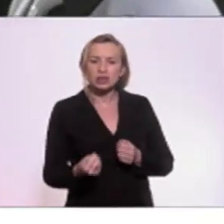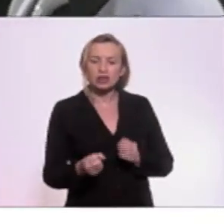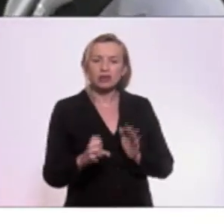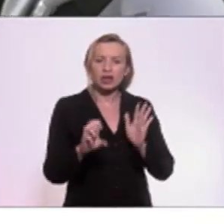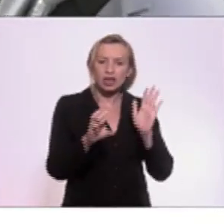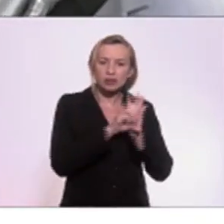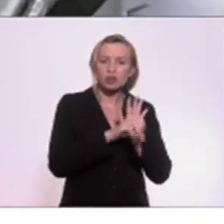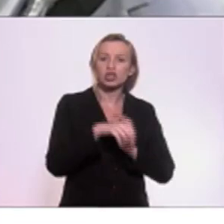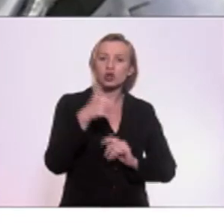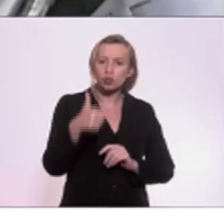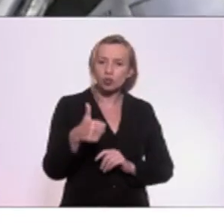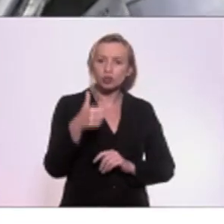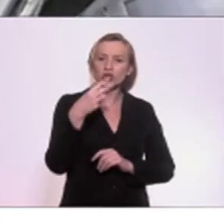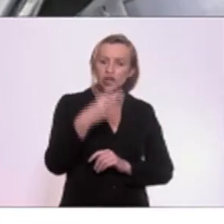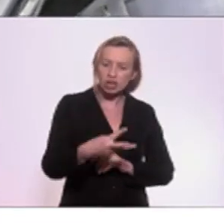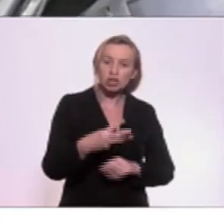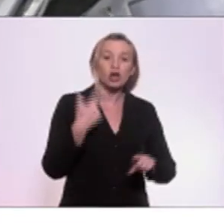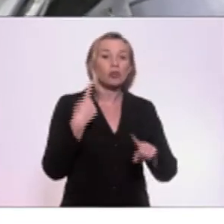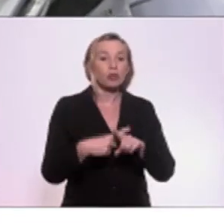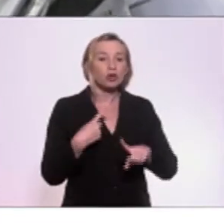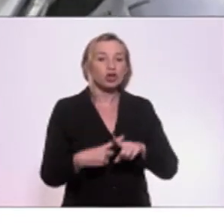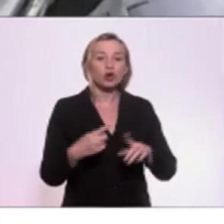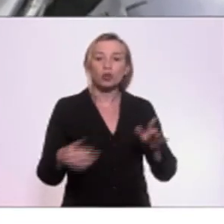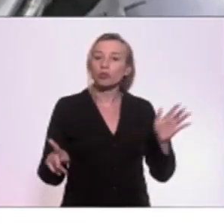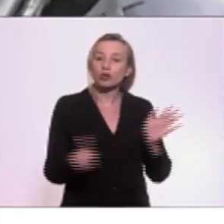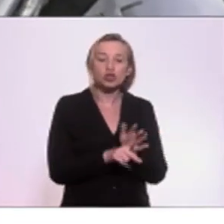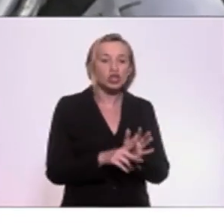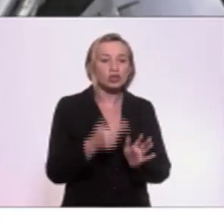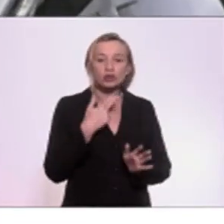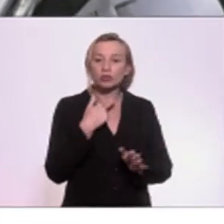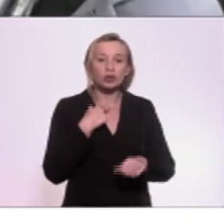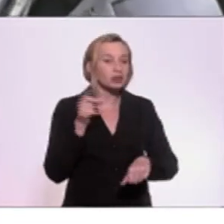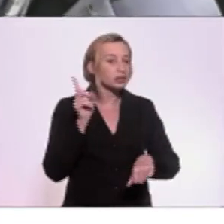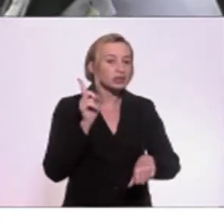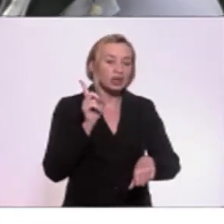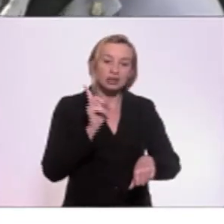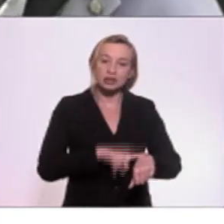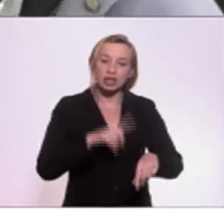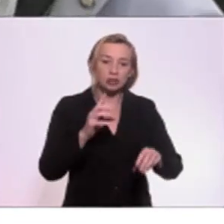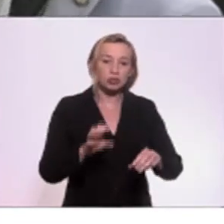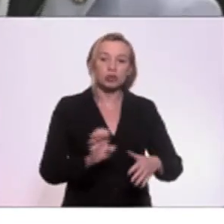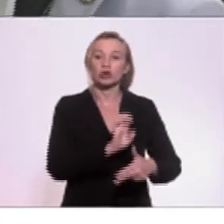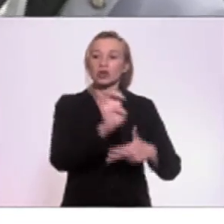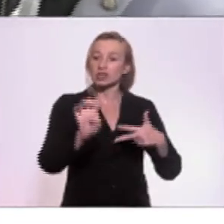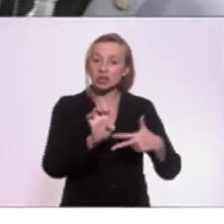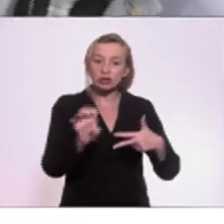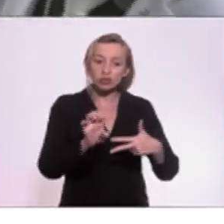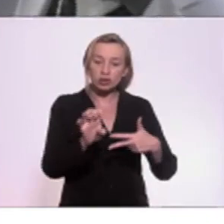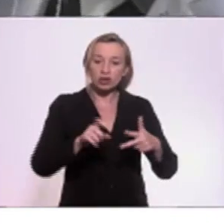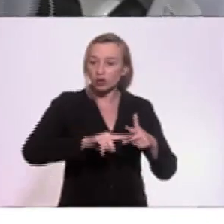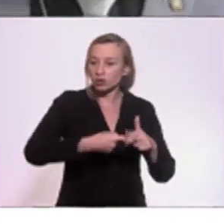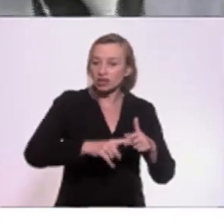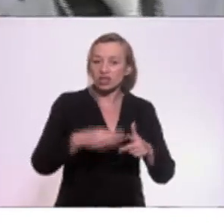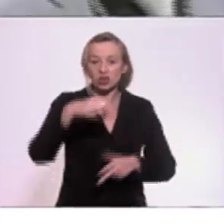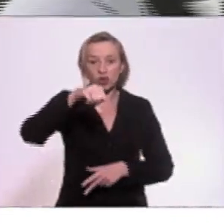e 3, porque o projeto não pode dar prazo para o executivo regulamentar de 90